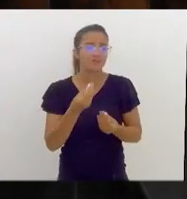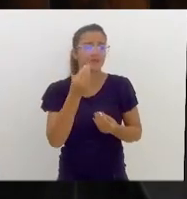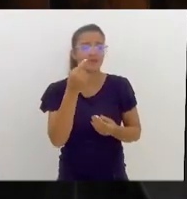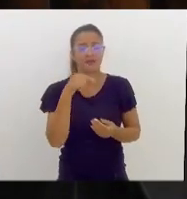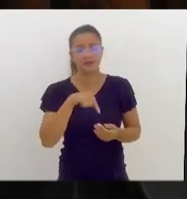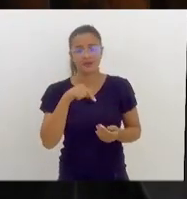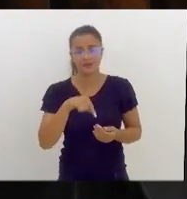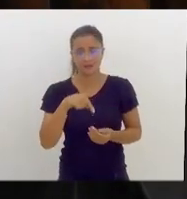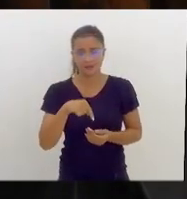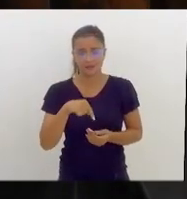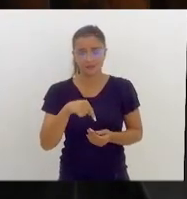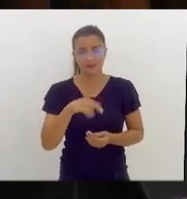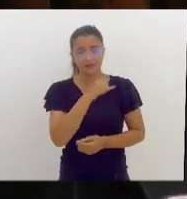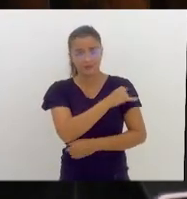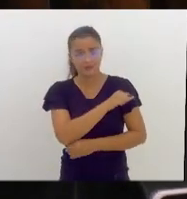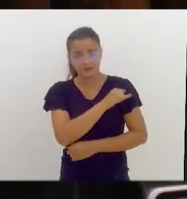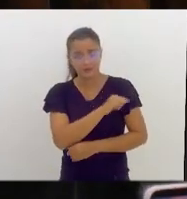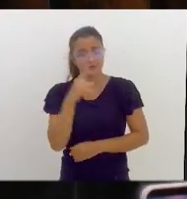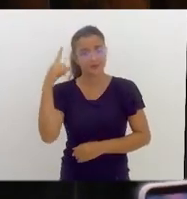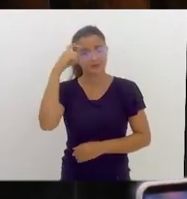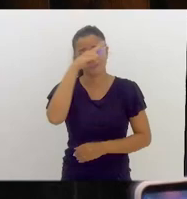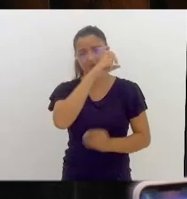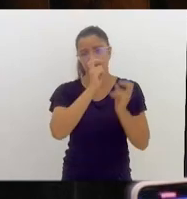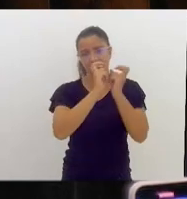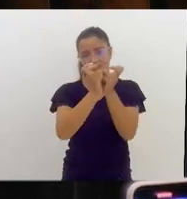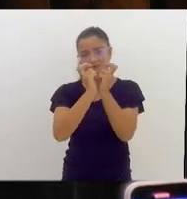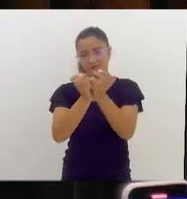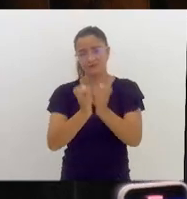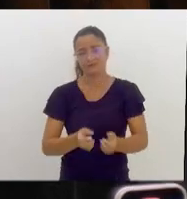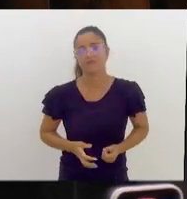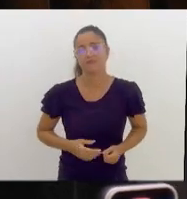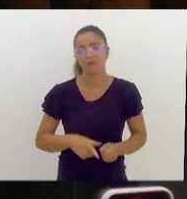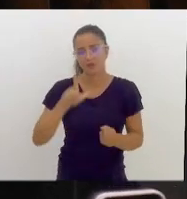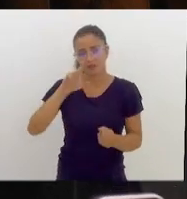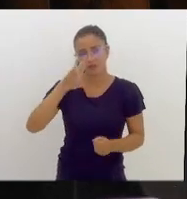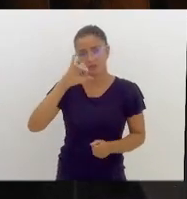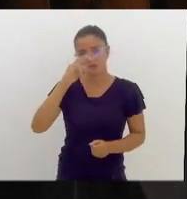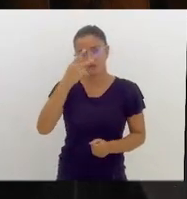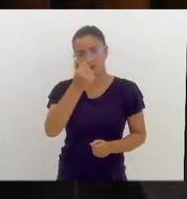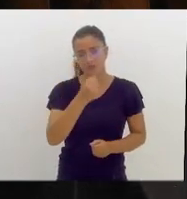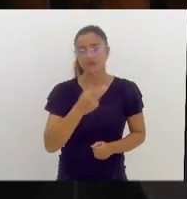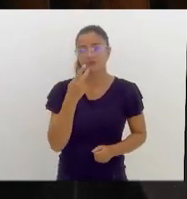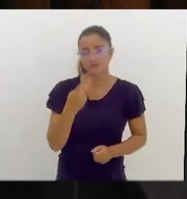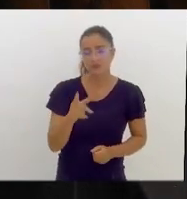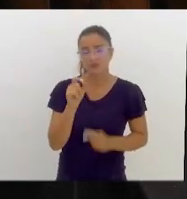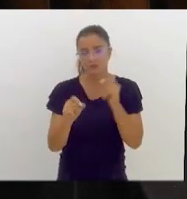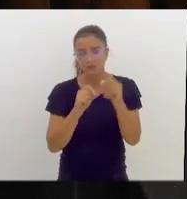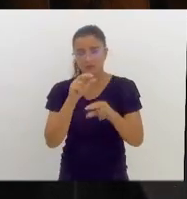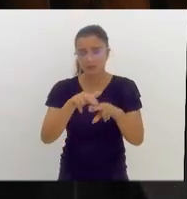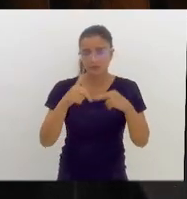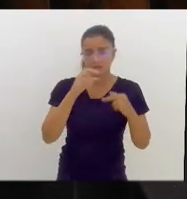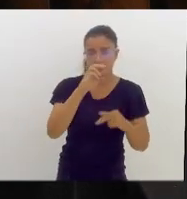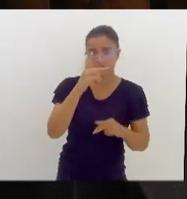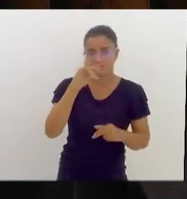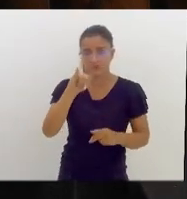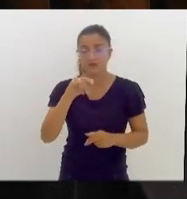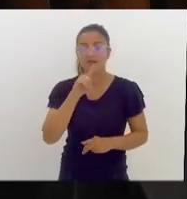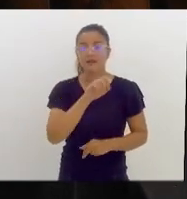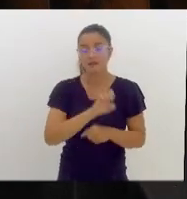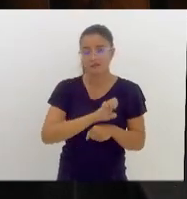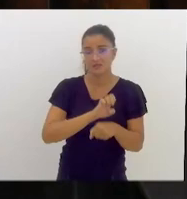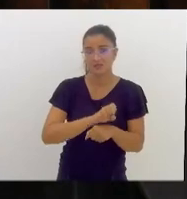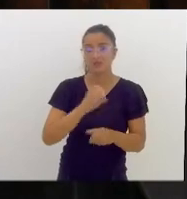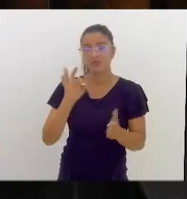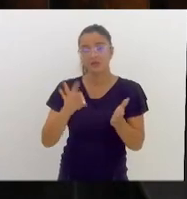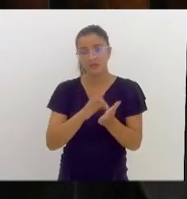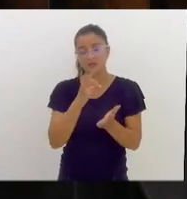o transporte ferroviário. E tem mais, acho que a Lucinha falou sobre isso aqui. Por causa da nossa CPI, o Estado decidiu assinar um novo